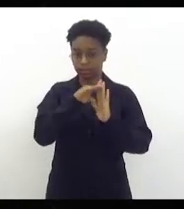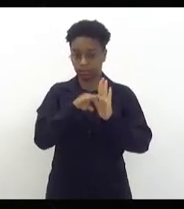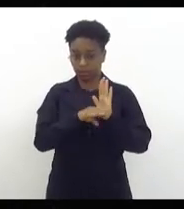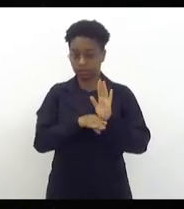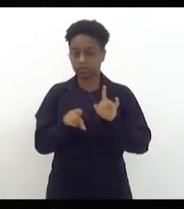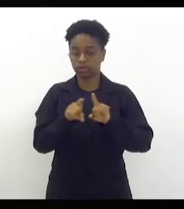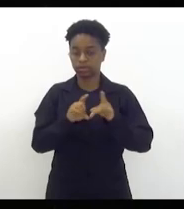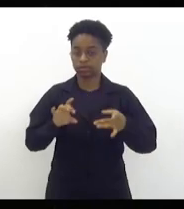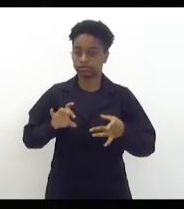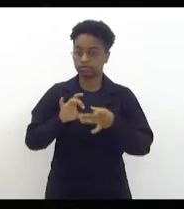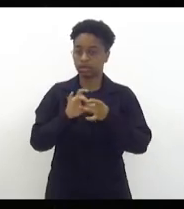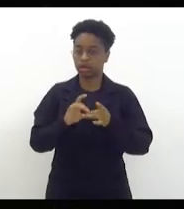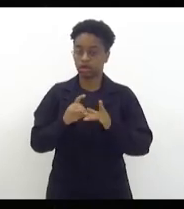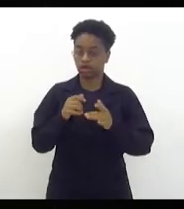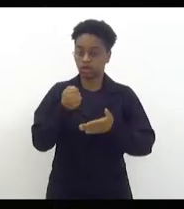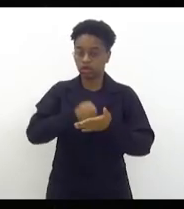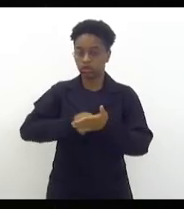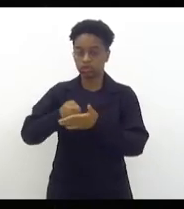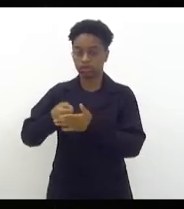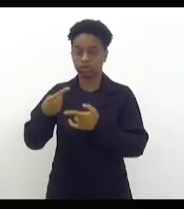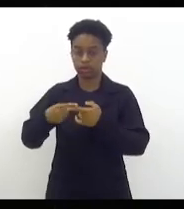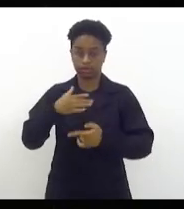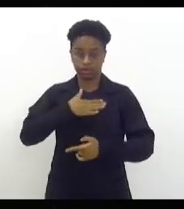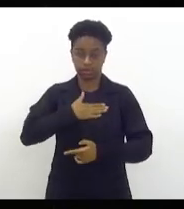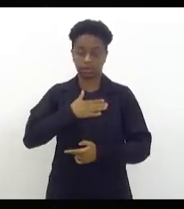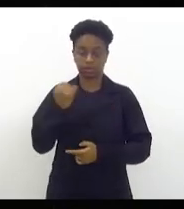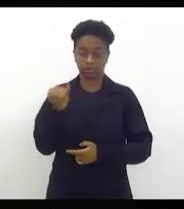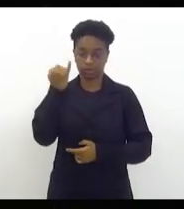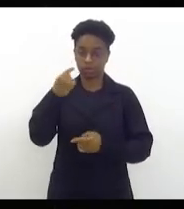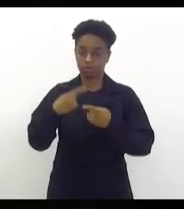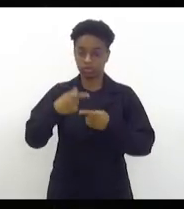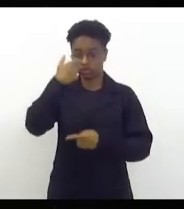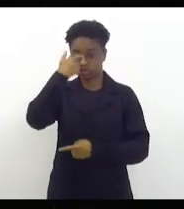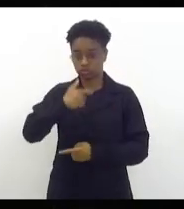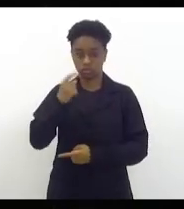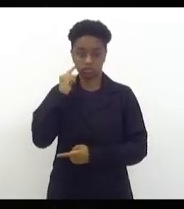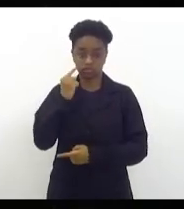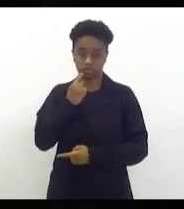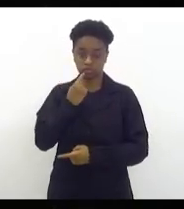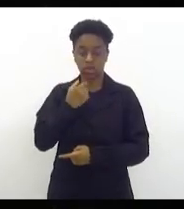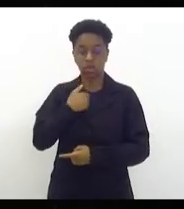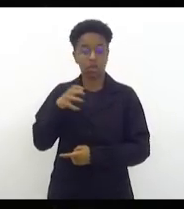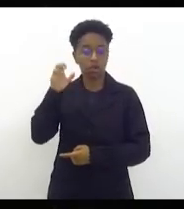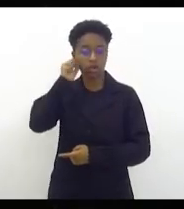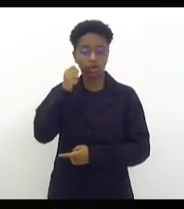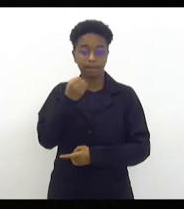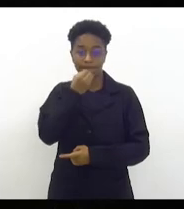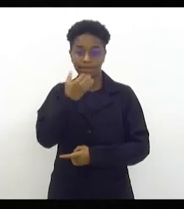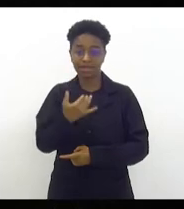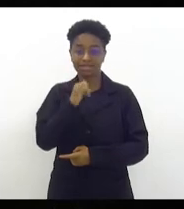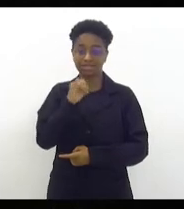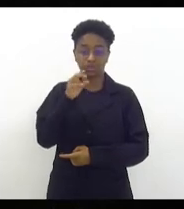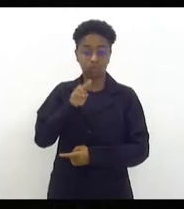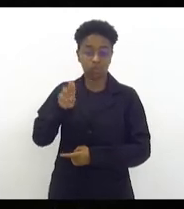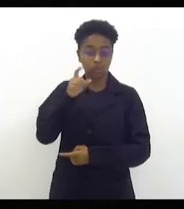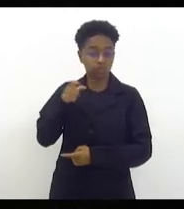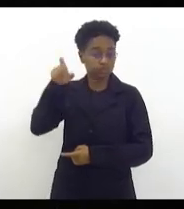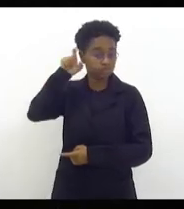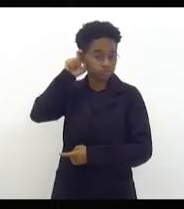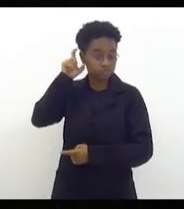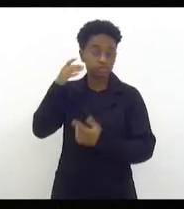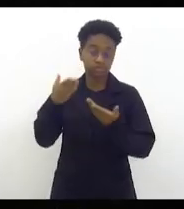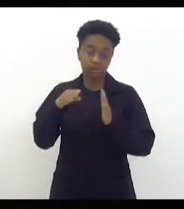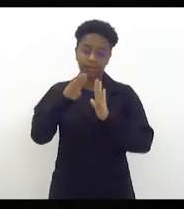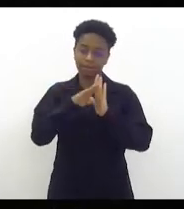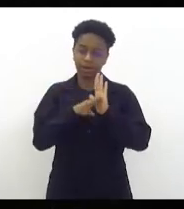essa luta, que para mim é muito importante. Eu, como uma pessoa surda, que só ouve bem utilizando aparelhos auditivos, essa pauta